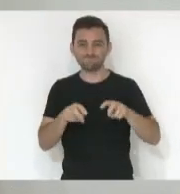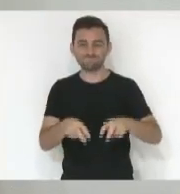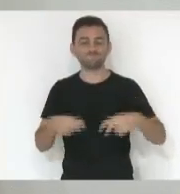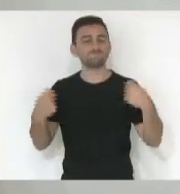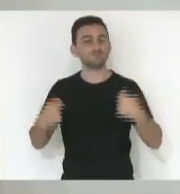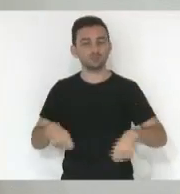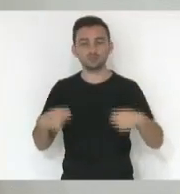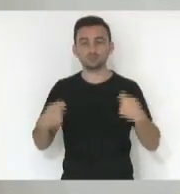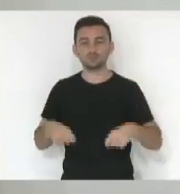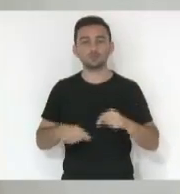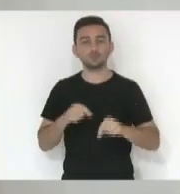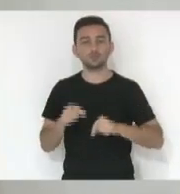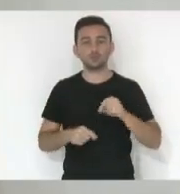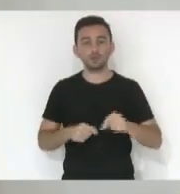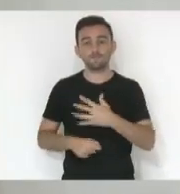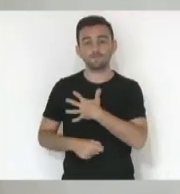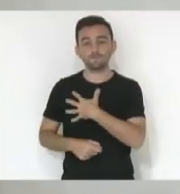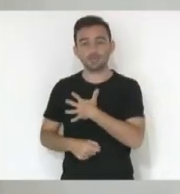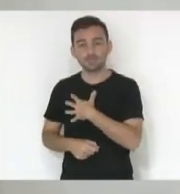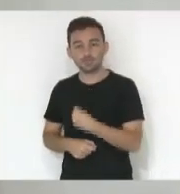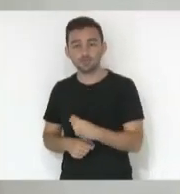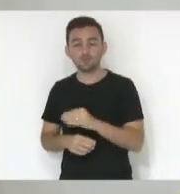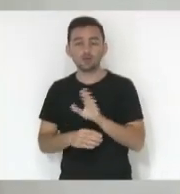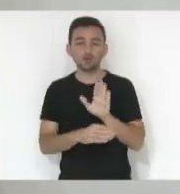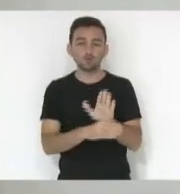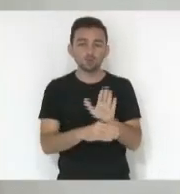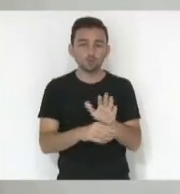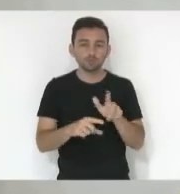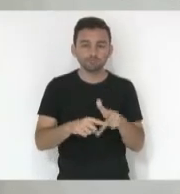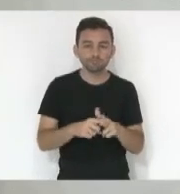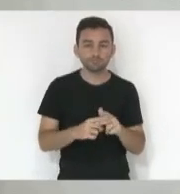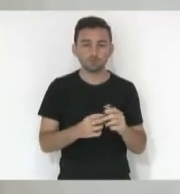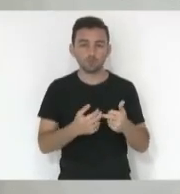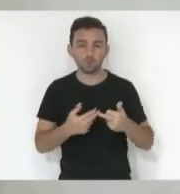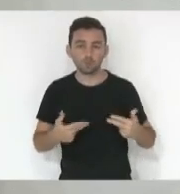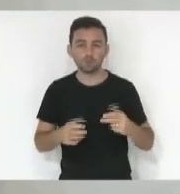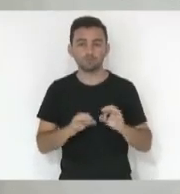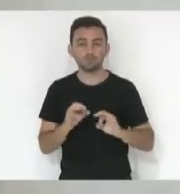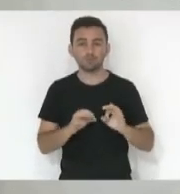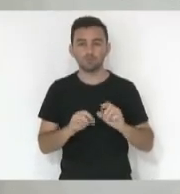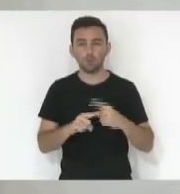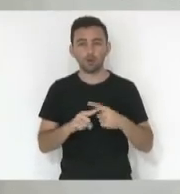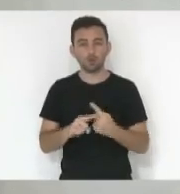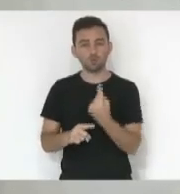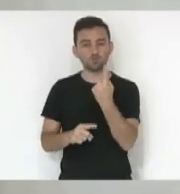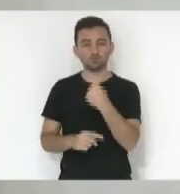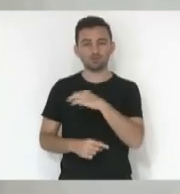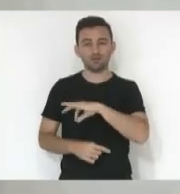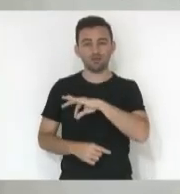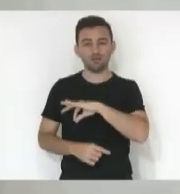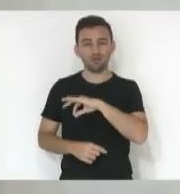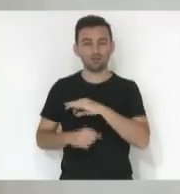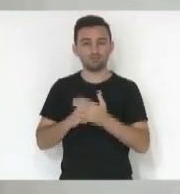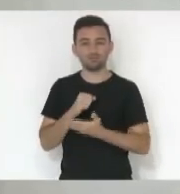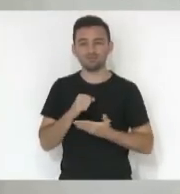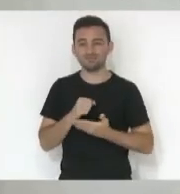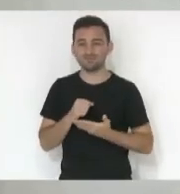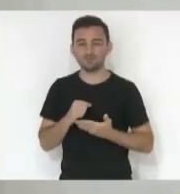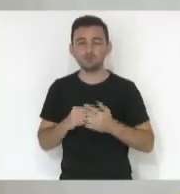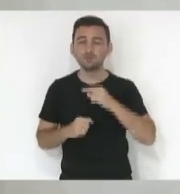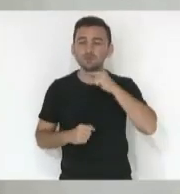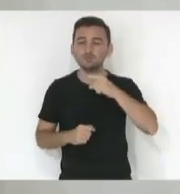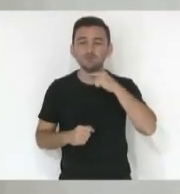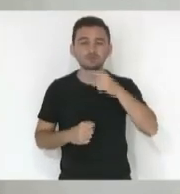precisam que os filhos ajudem na sua manutenção, porque com apenas um salário mínimo não vão ter a mínima